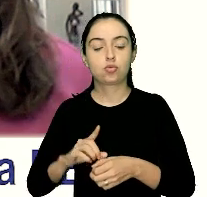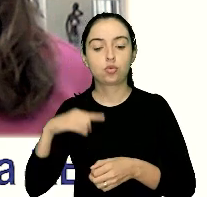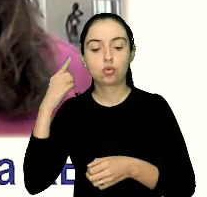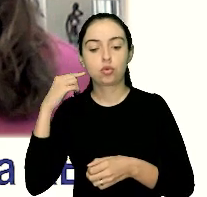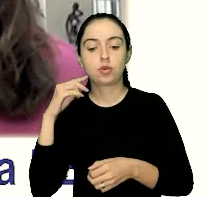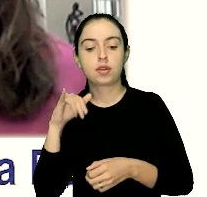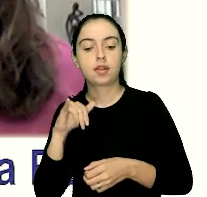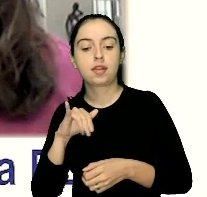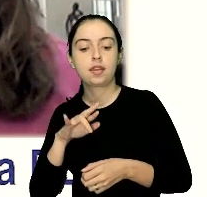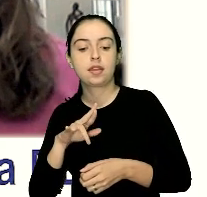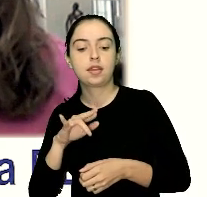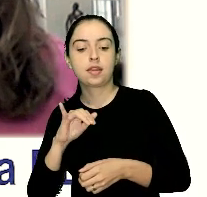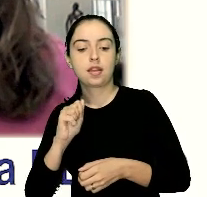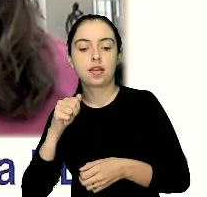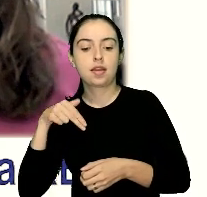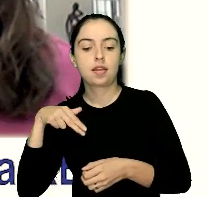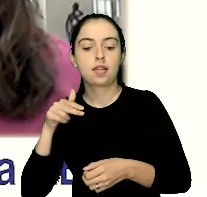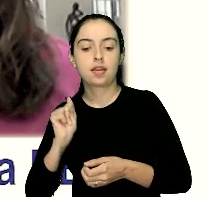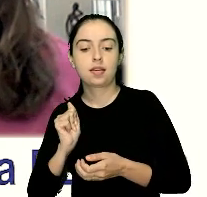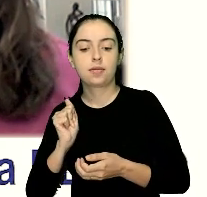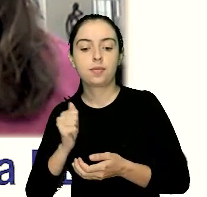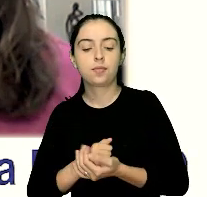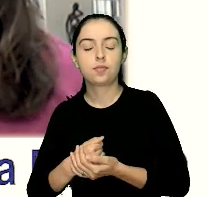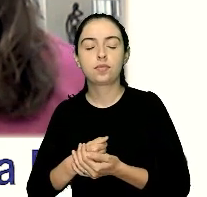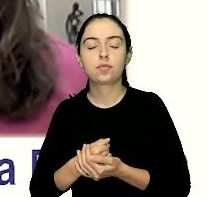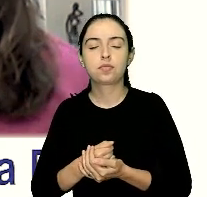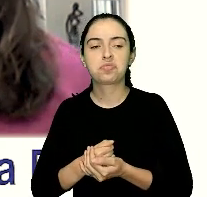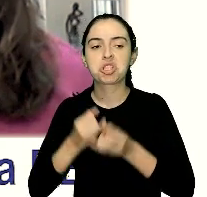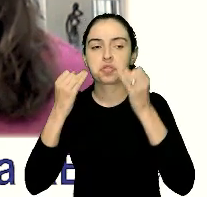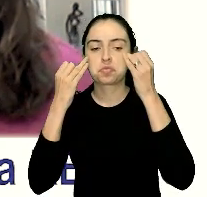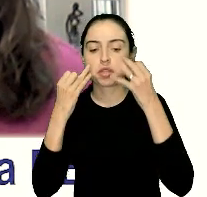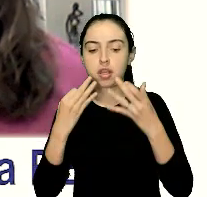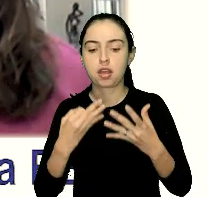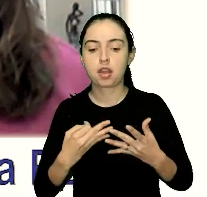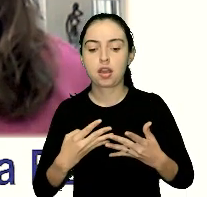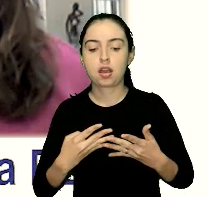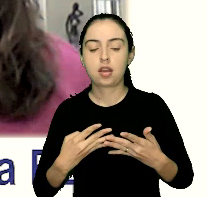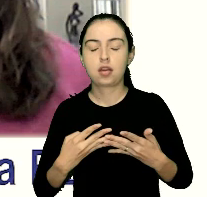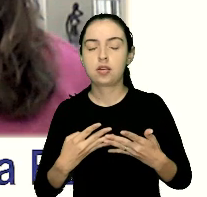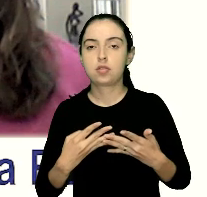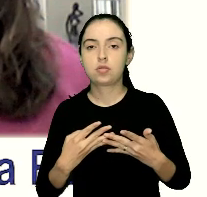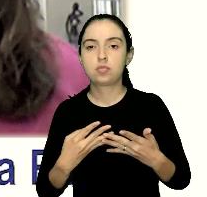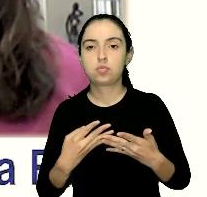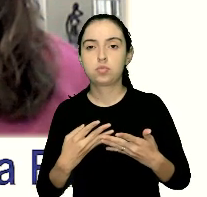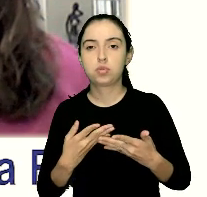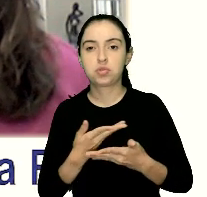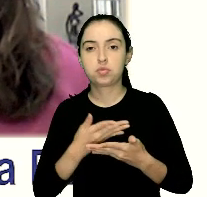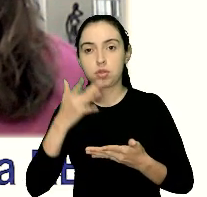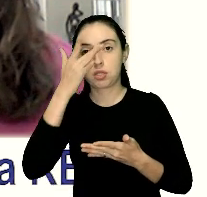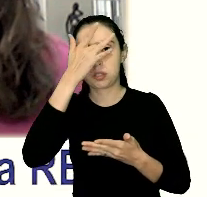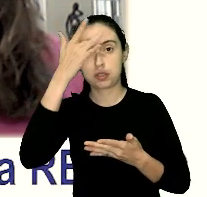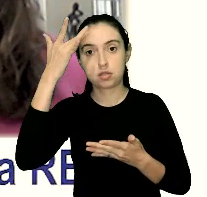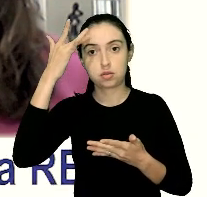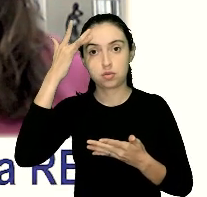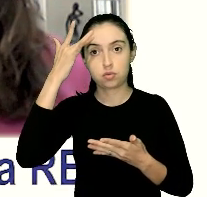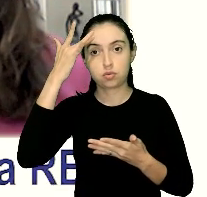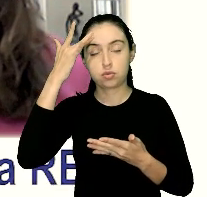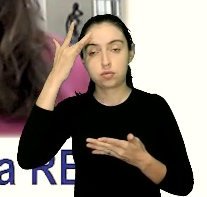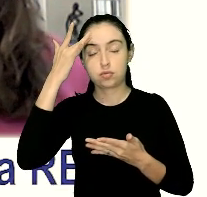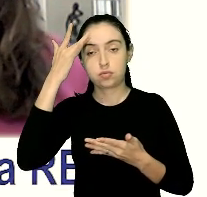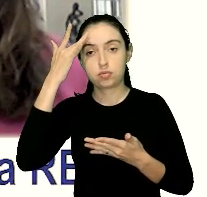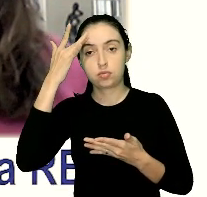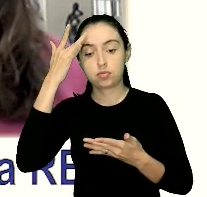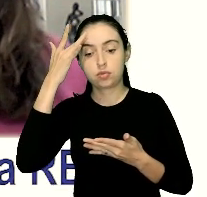se pretende destacar aspectos relativos à saúde mental e à sua importância.